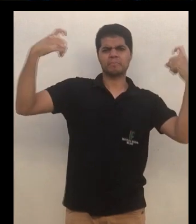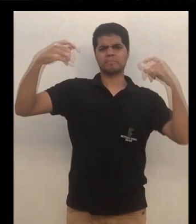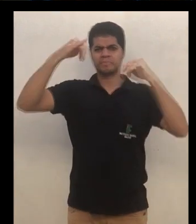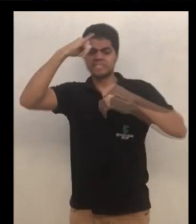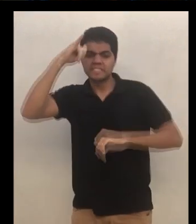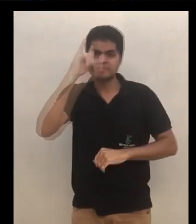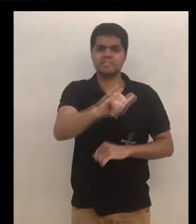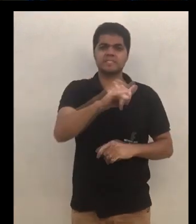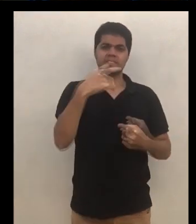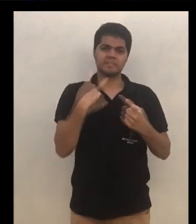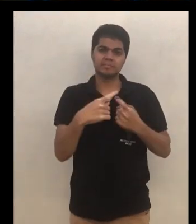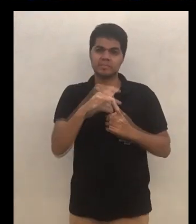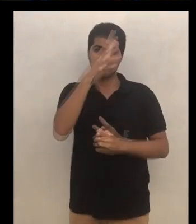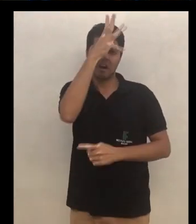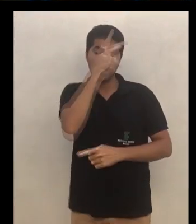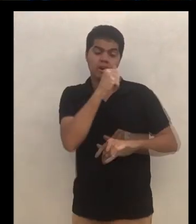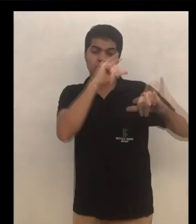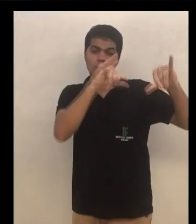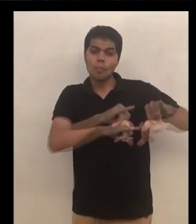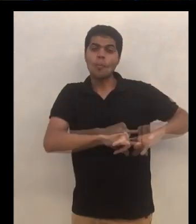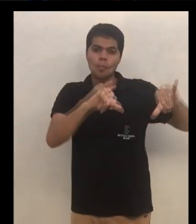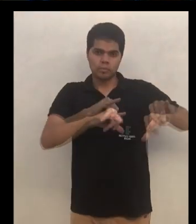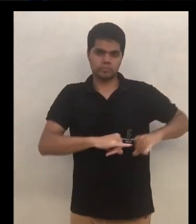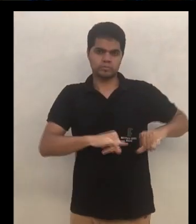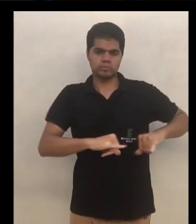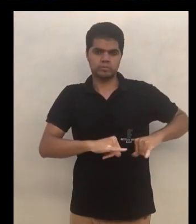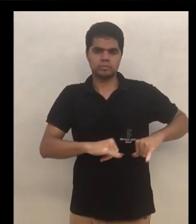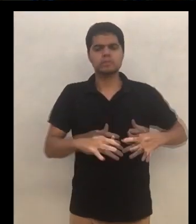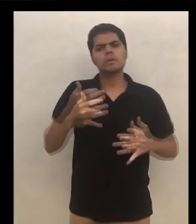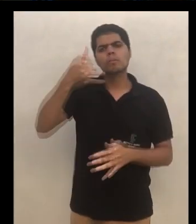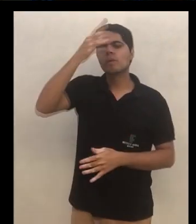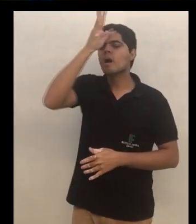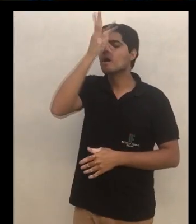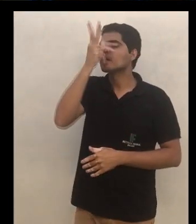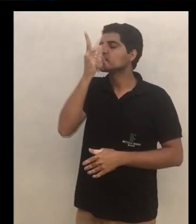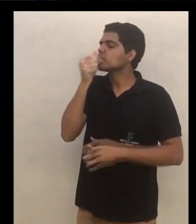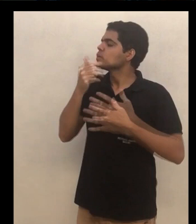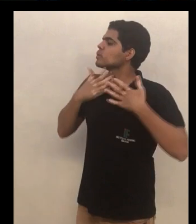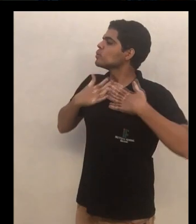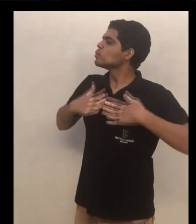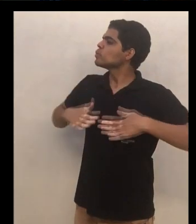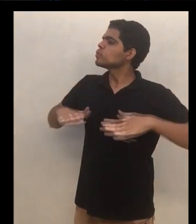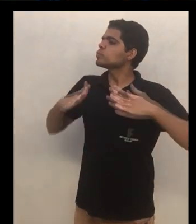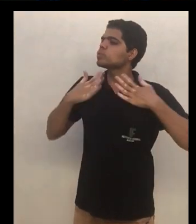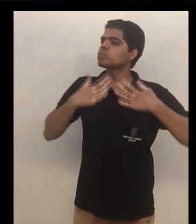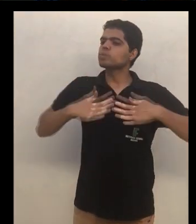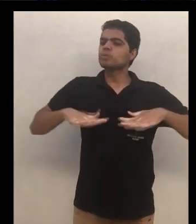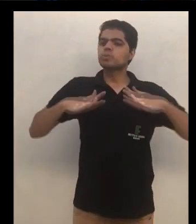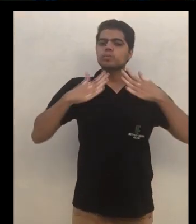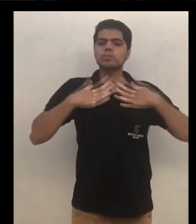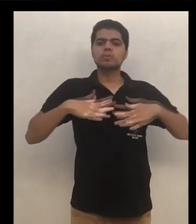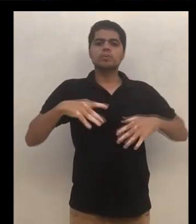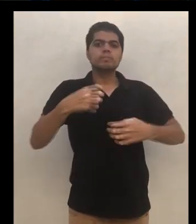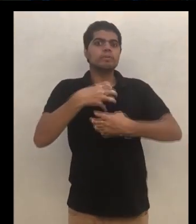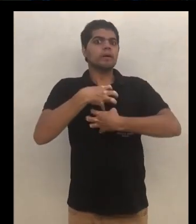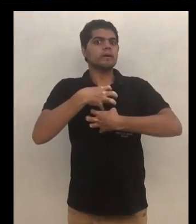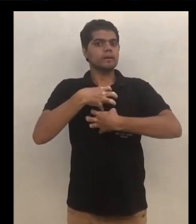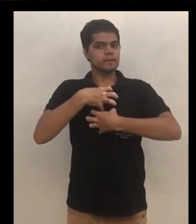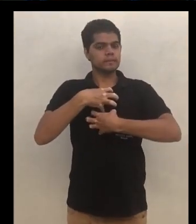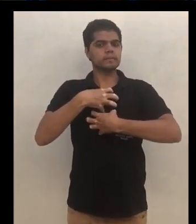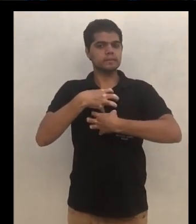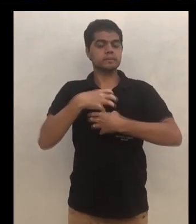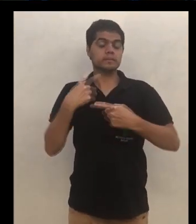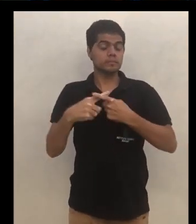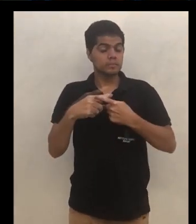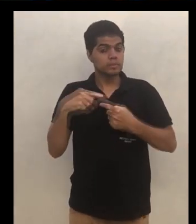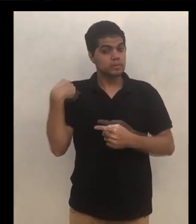evitar a poluição sonora, tá? O animal tem que sentir tranquilidade em relação ao seu tratador. Por isso que eu falo que quem